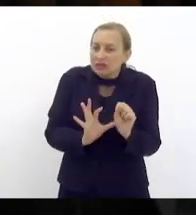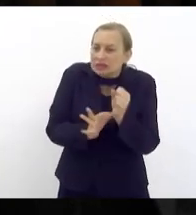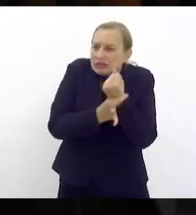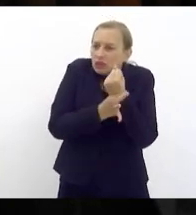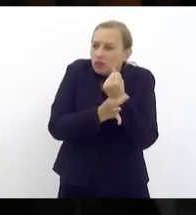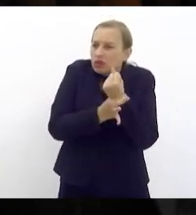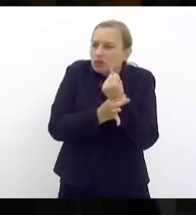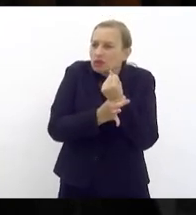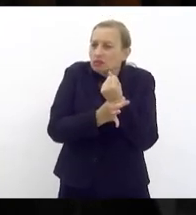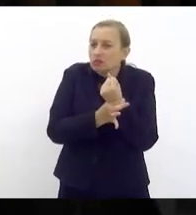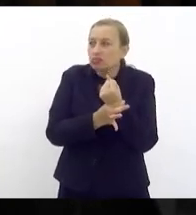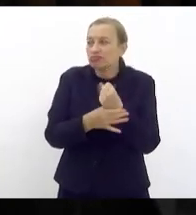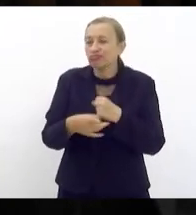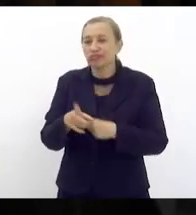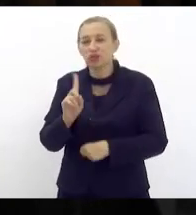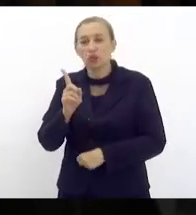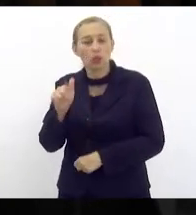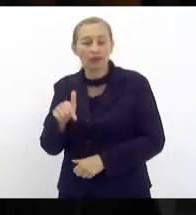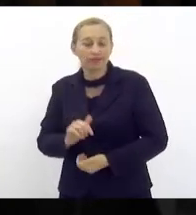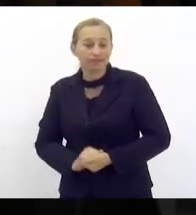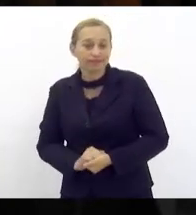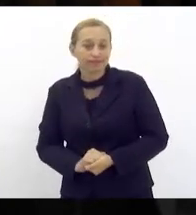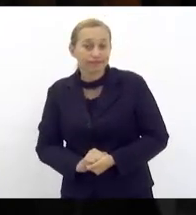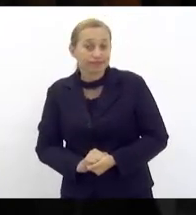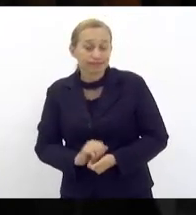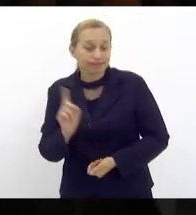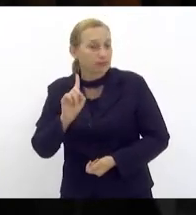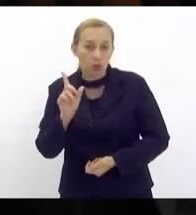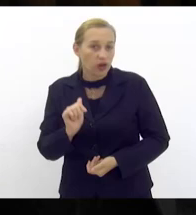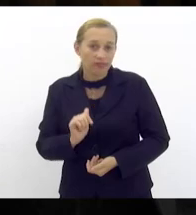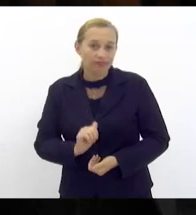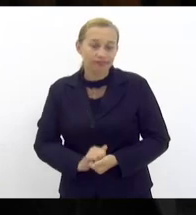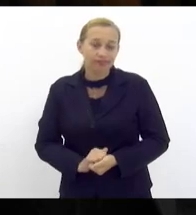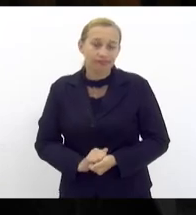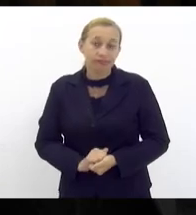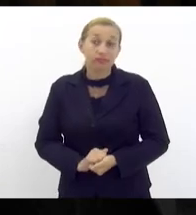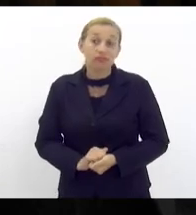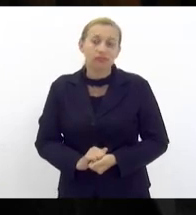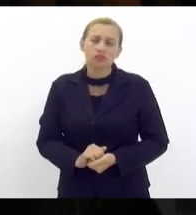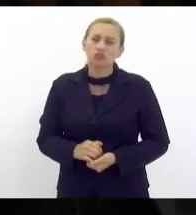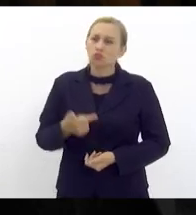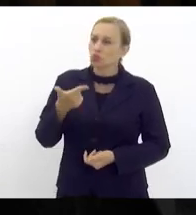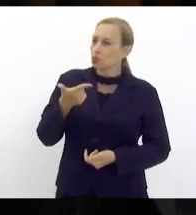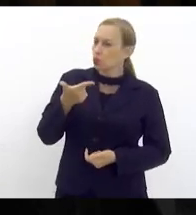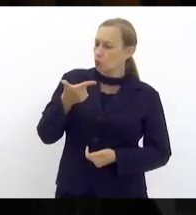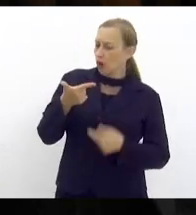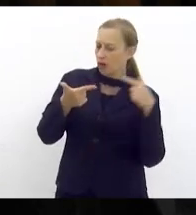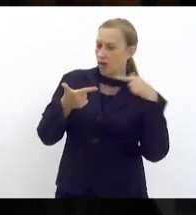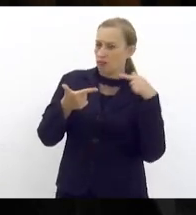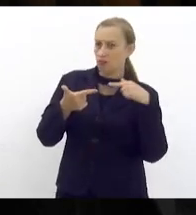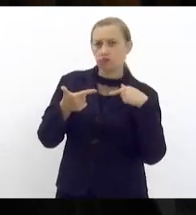quando não é quando não é a arma